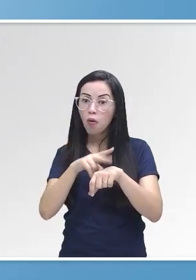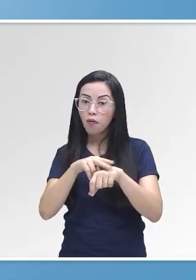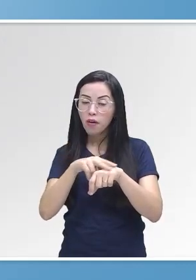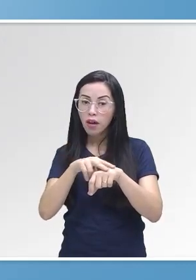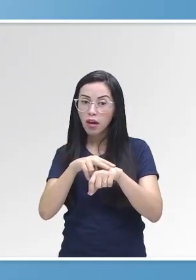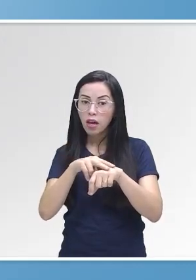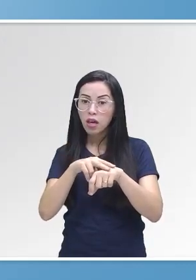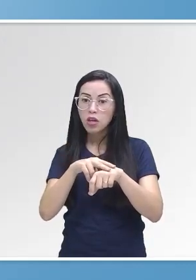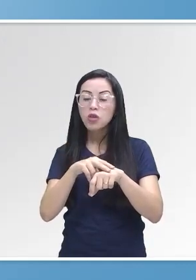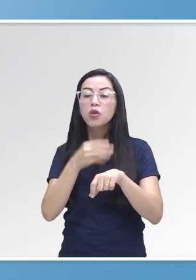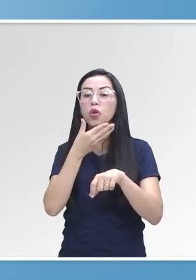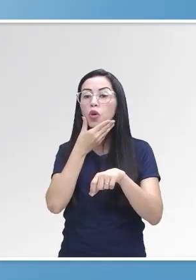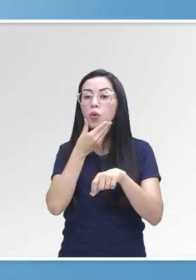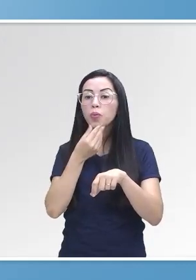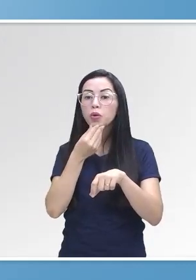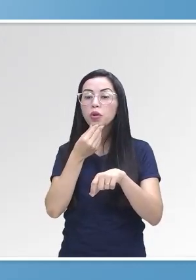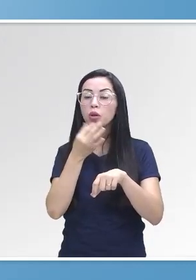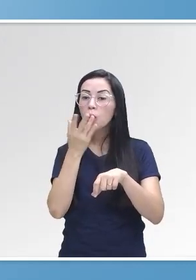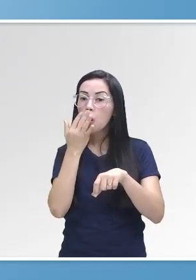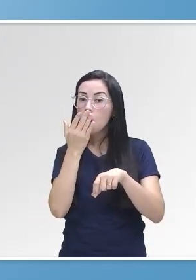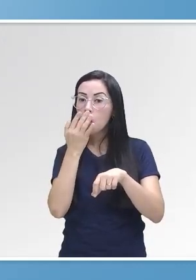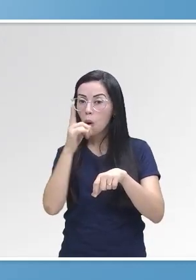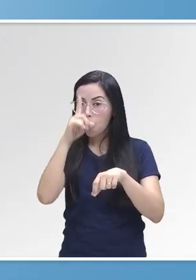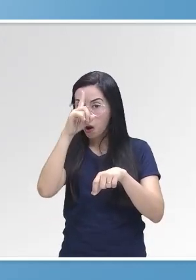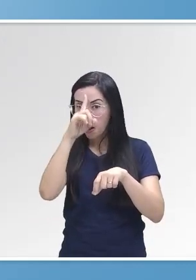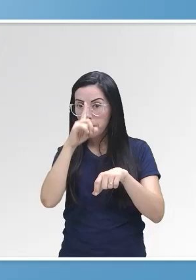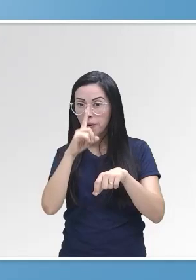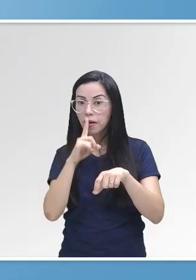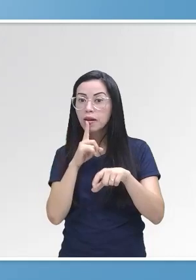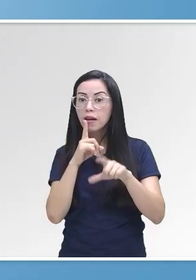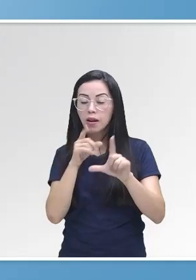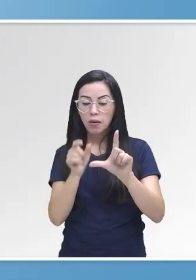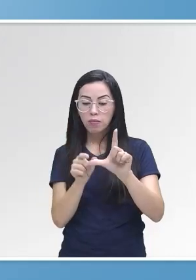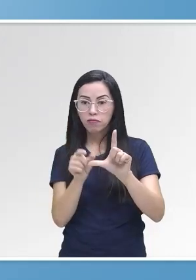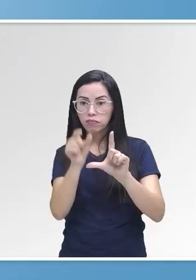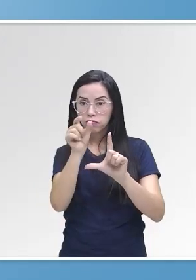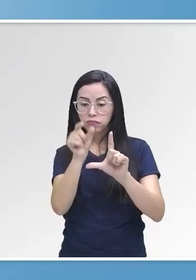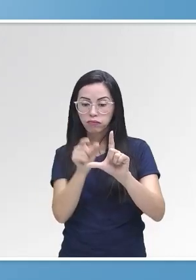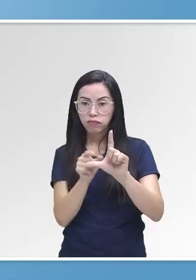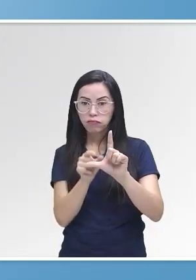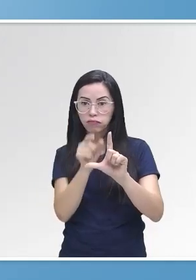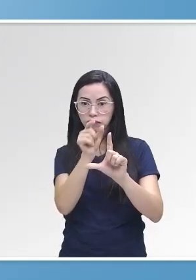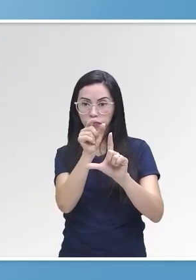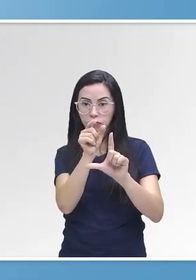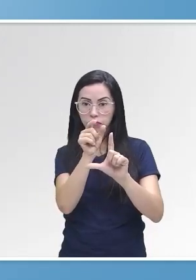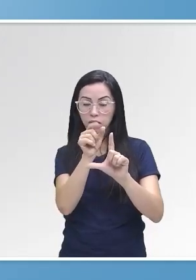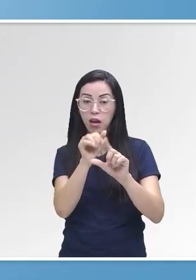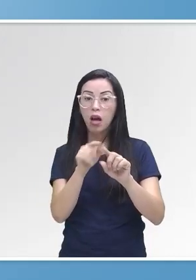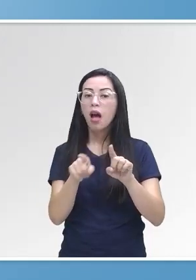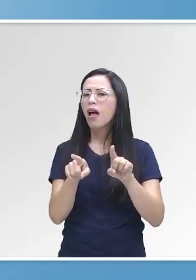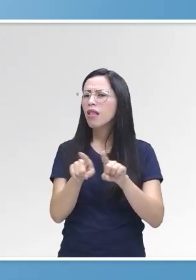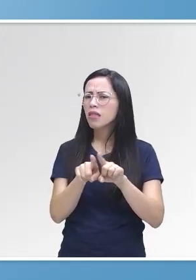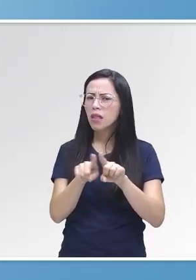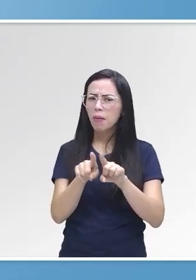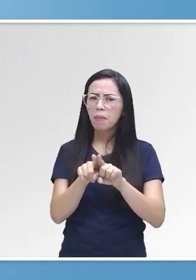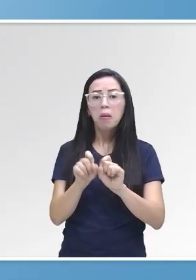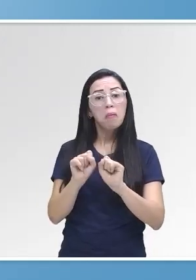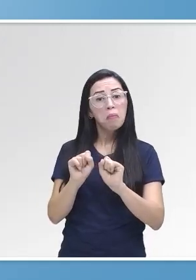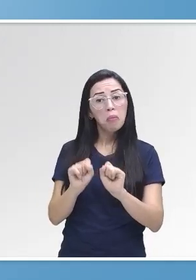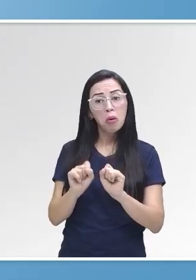meninos com os bloquinhos amarelo mas eu também posso fazer outras e agora eu não posso escolher